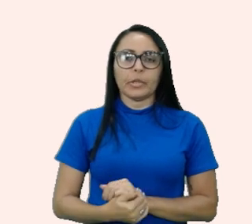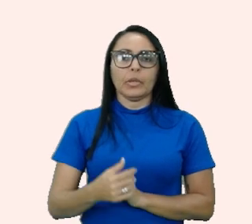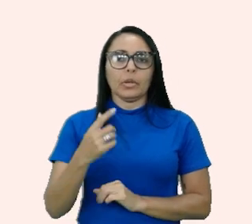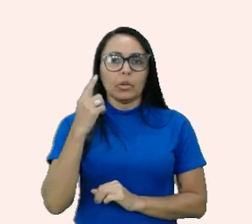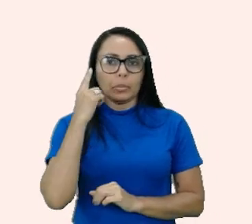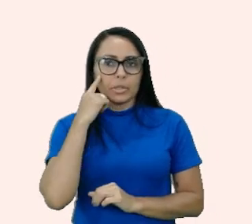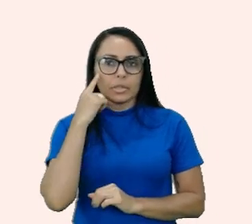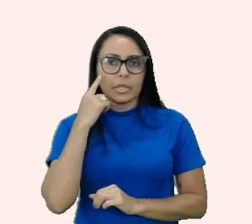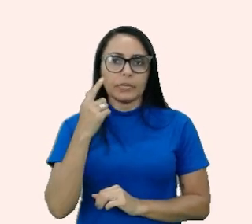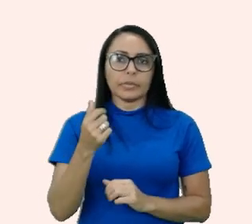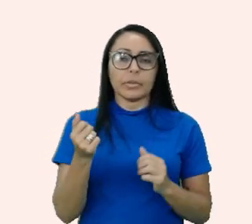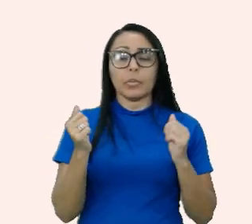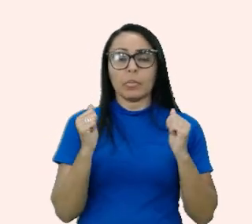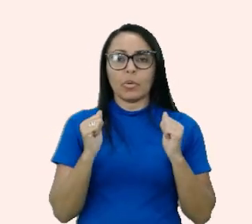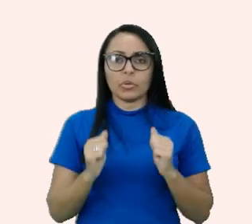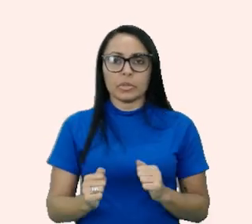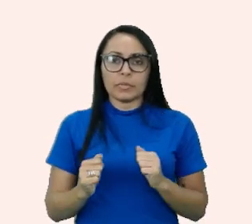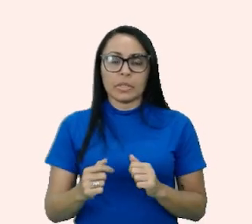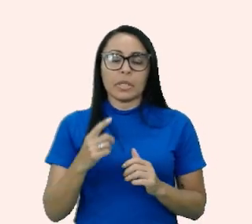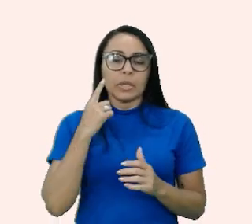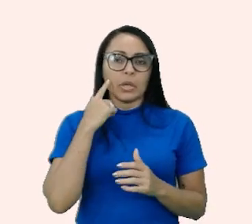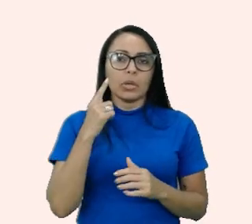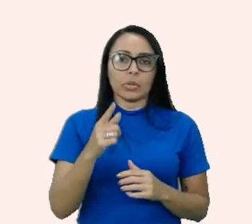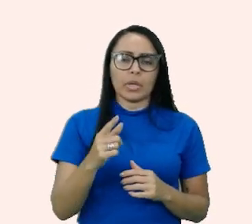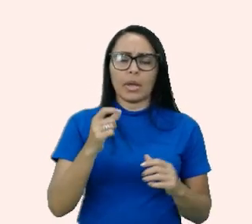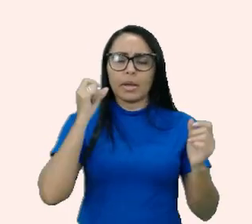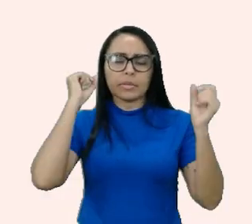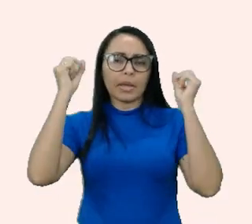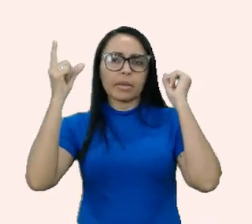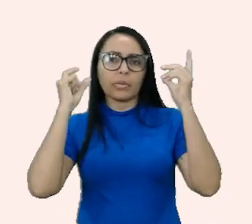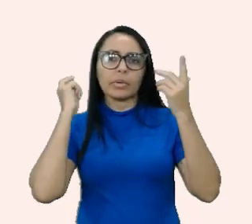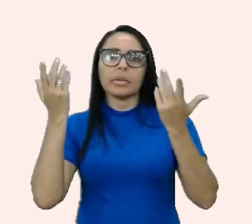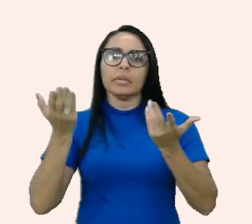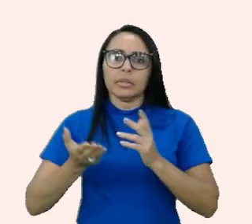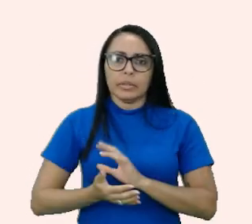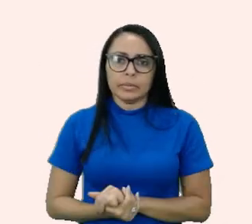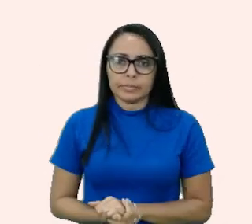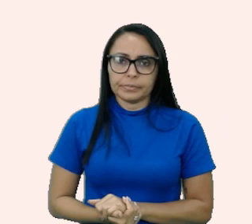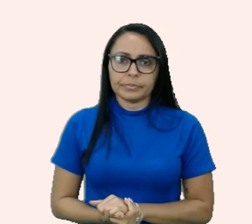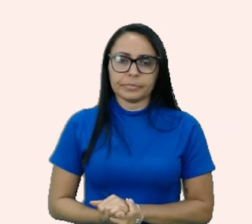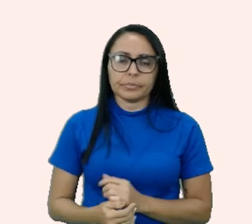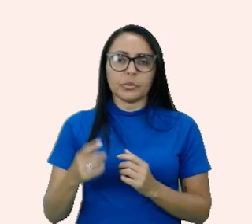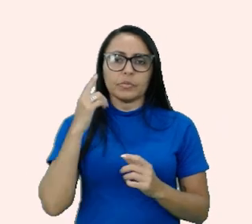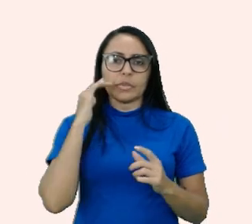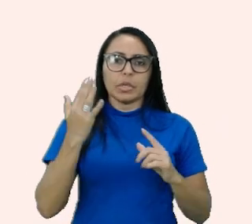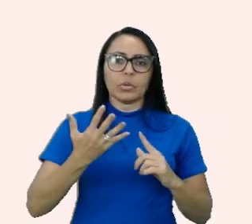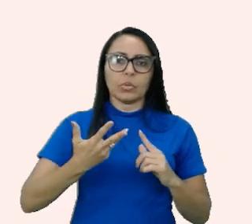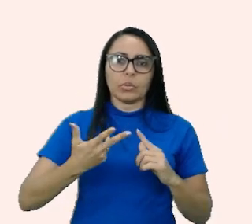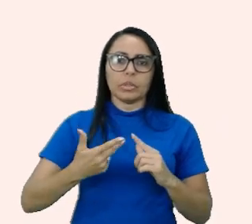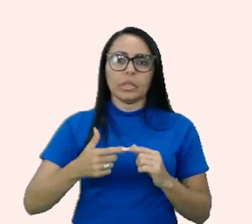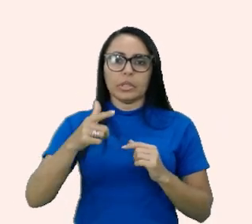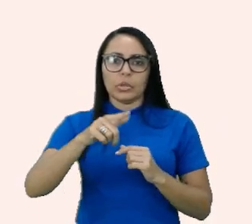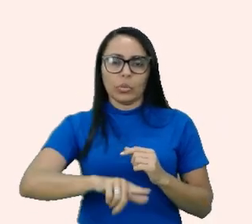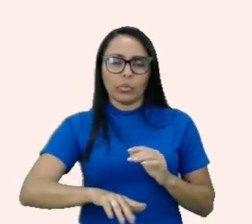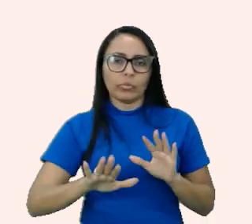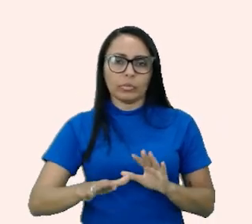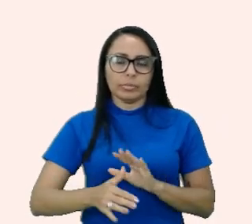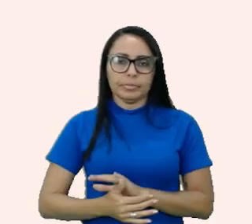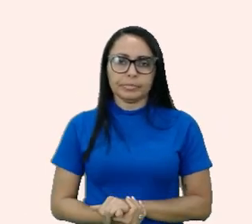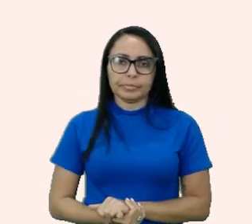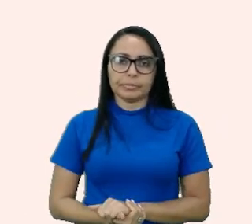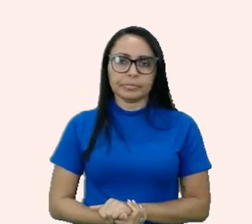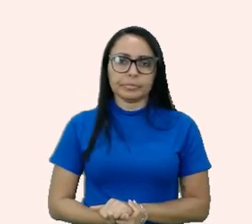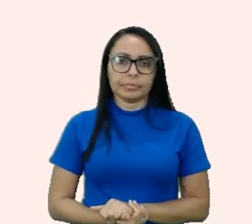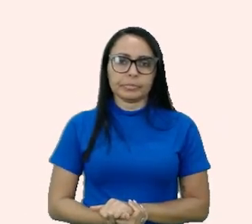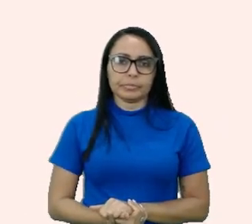Observe que eu posso estabelecer a seguinte ideia. Eu posso fazer a continha de novo da velocidade,